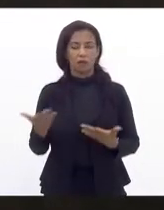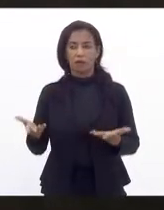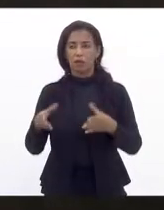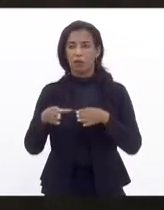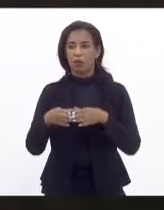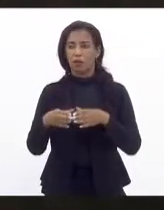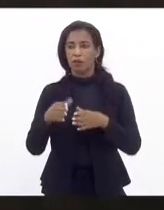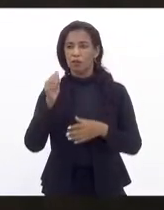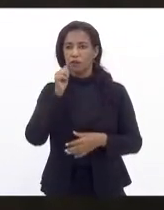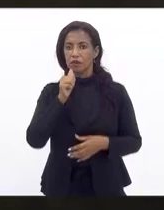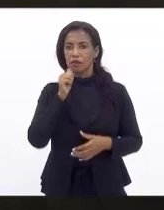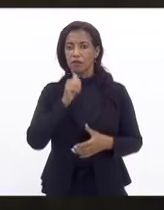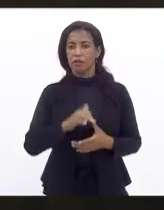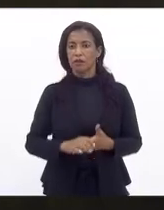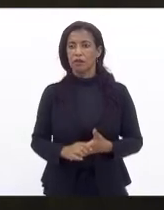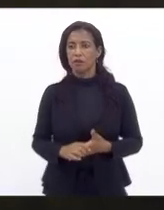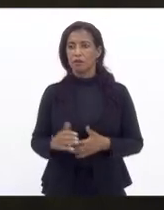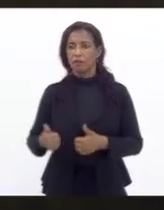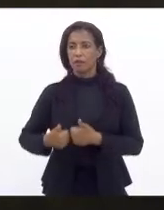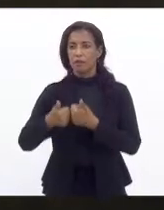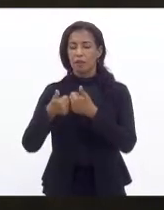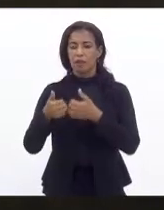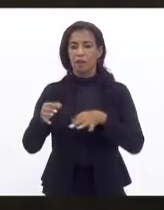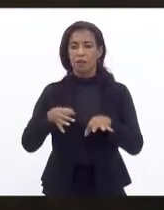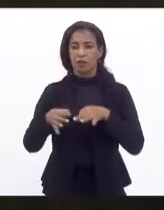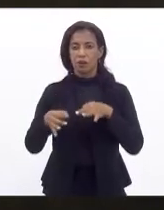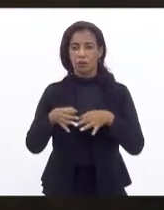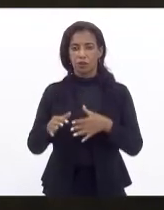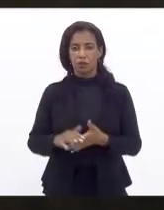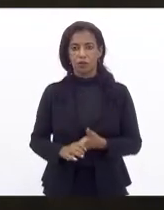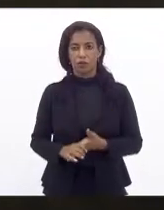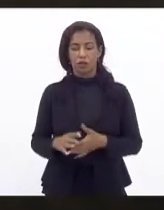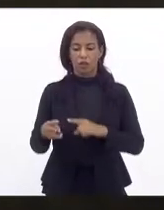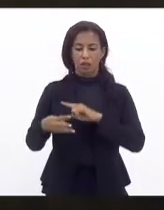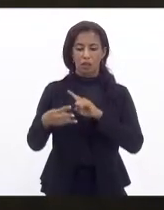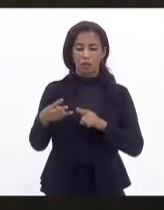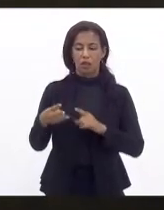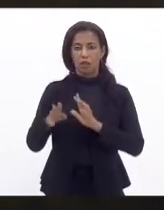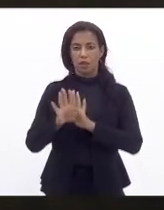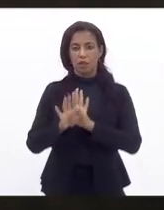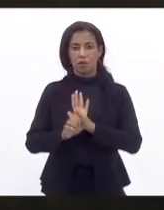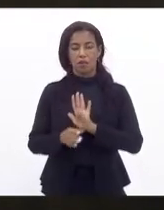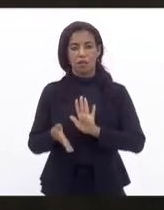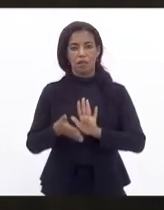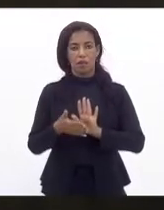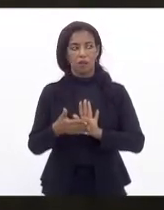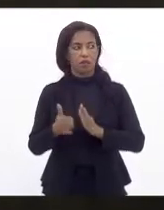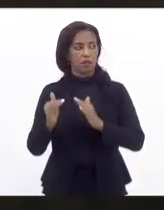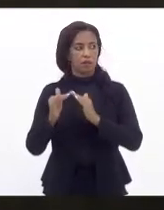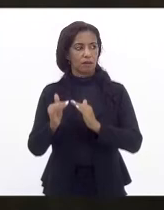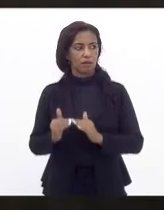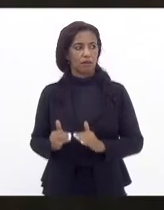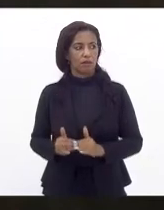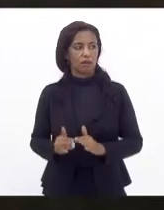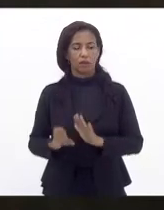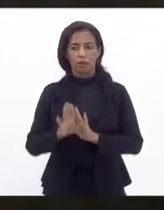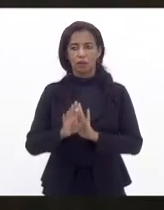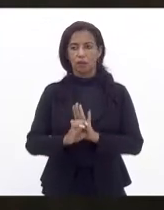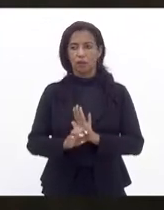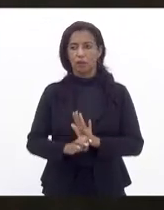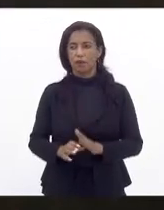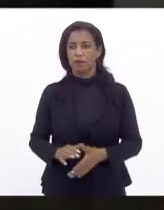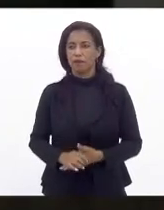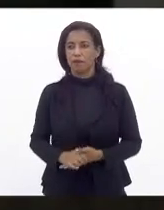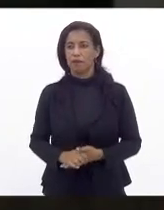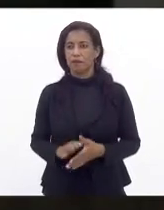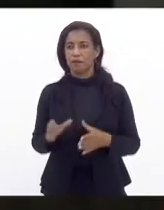Comissão de Mulheres melhorou o projeto, apresentando 3 emendas, então parecer favorável com emendas.